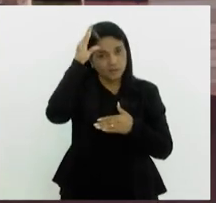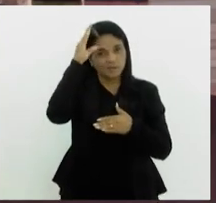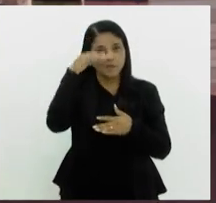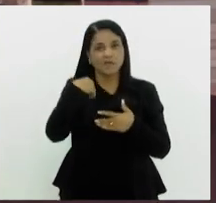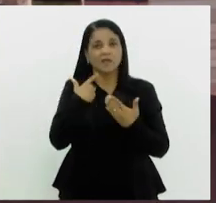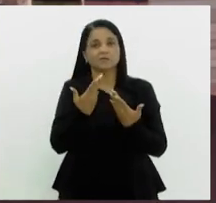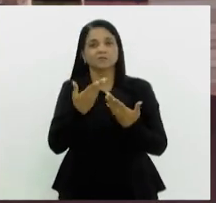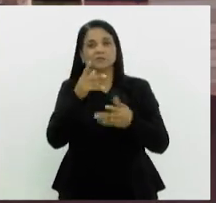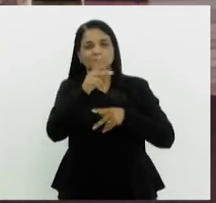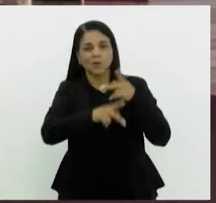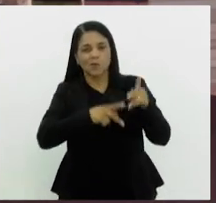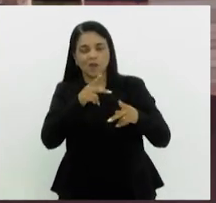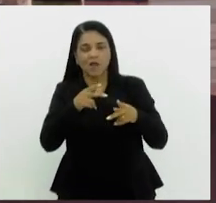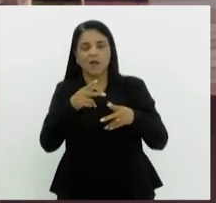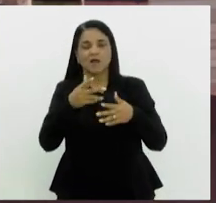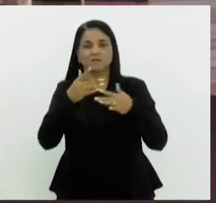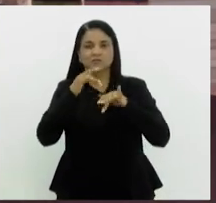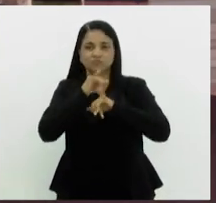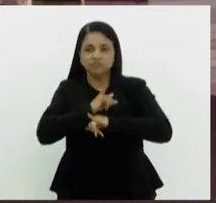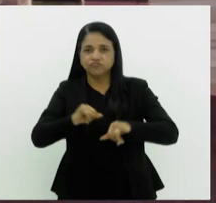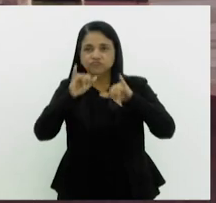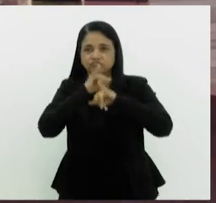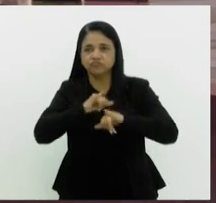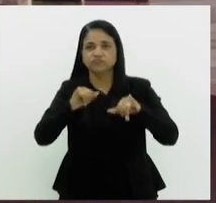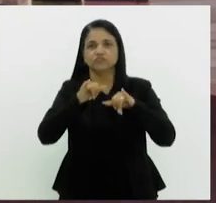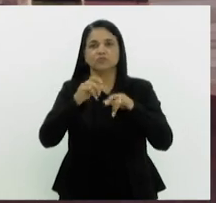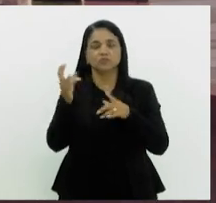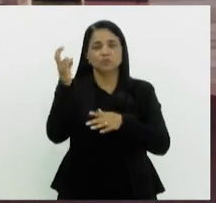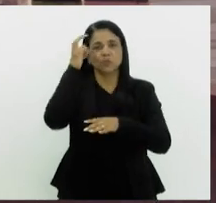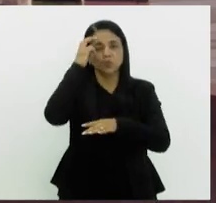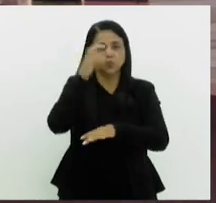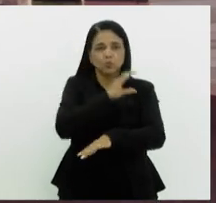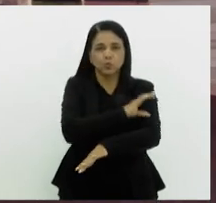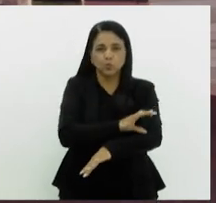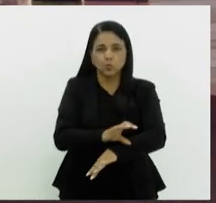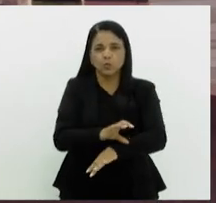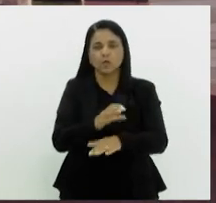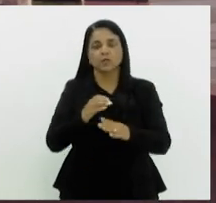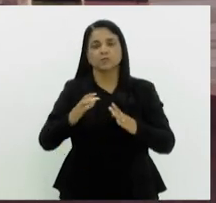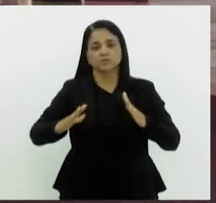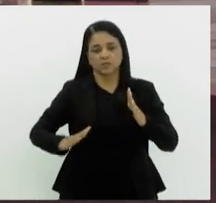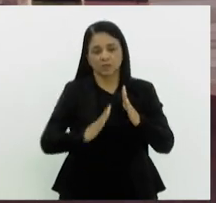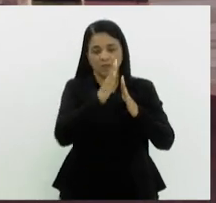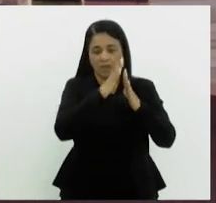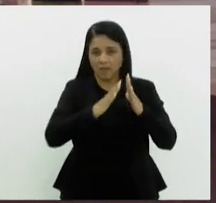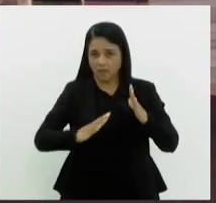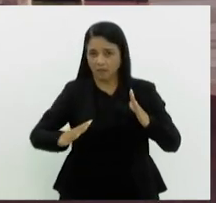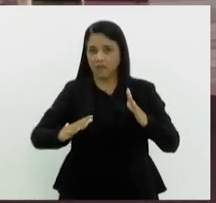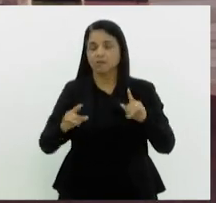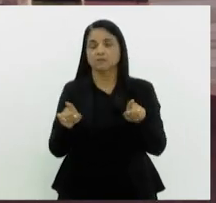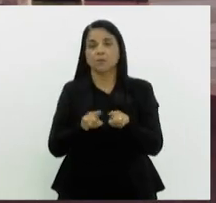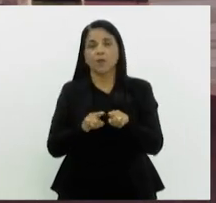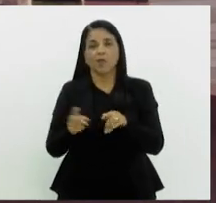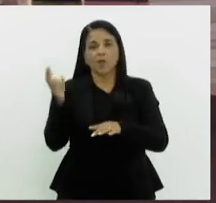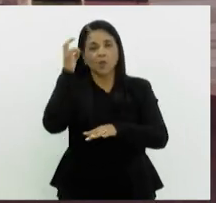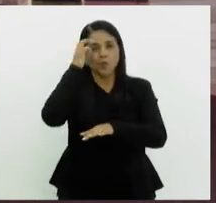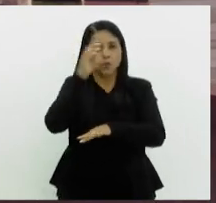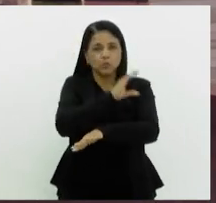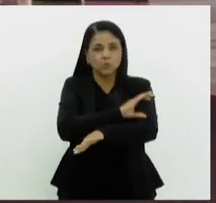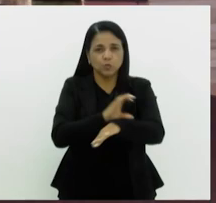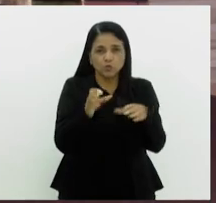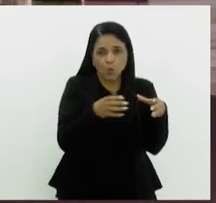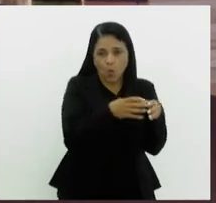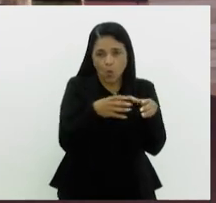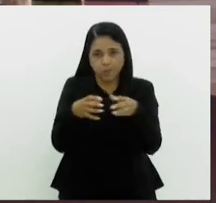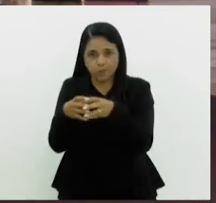de transmissão oral, de cultura de terreiro, de culturas comunitárias,